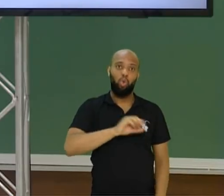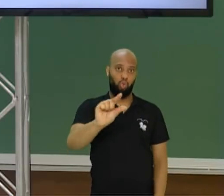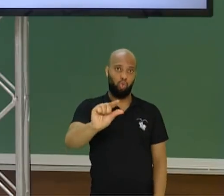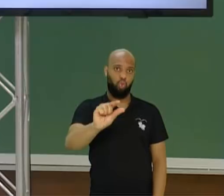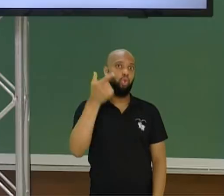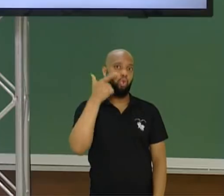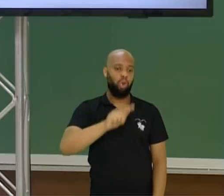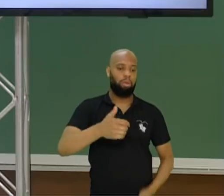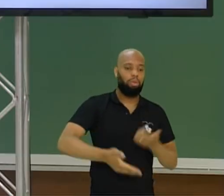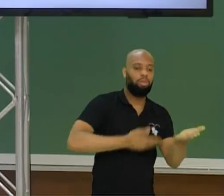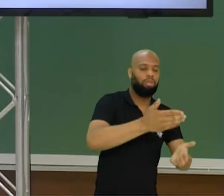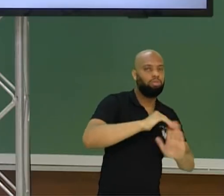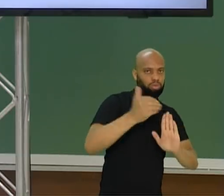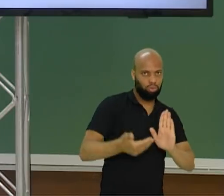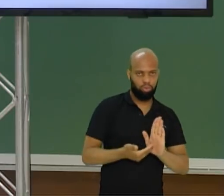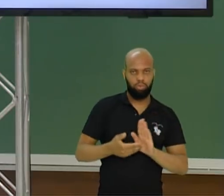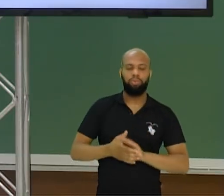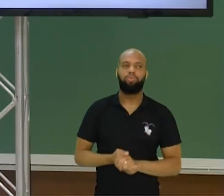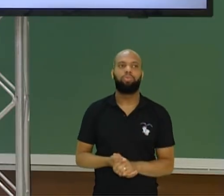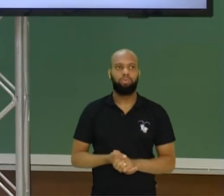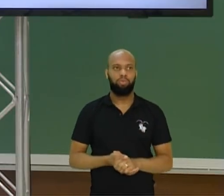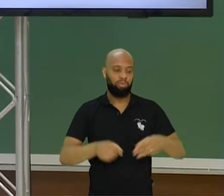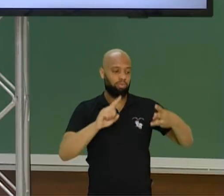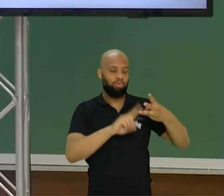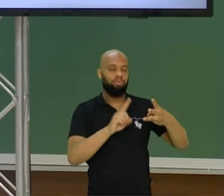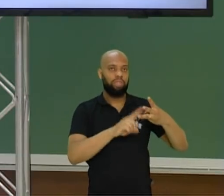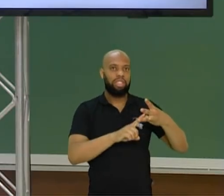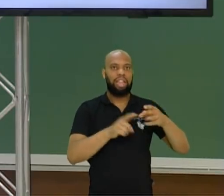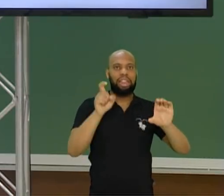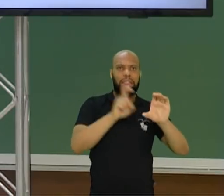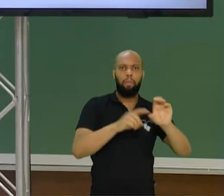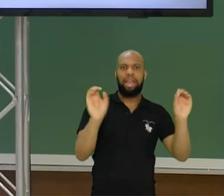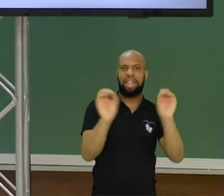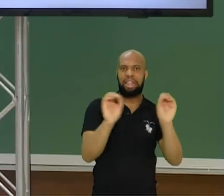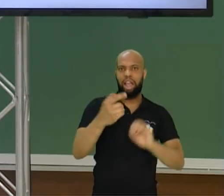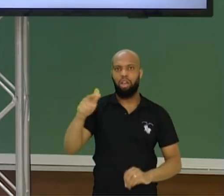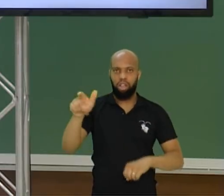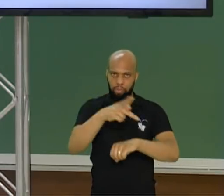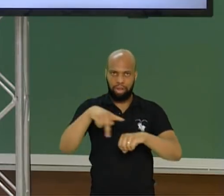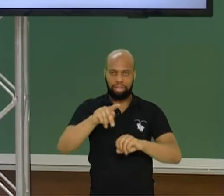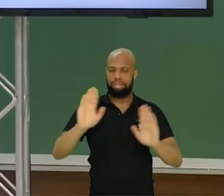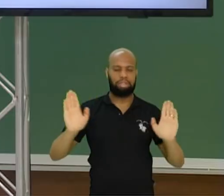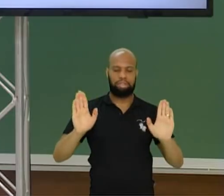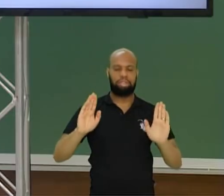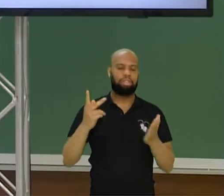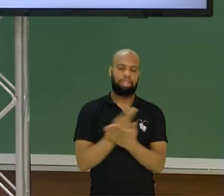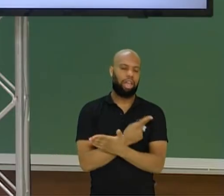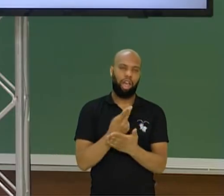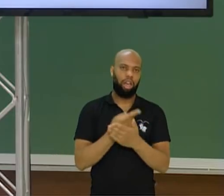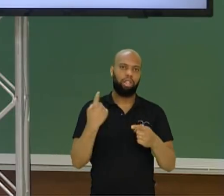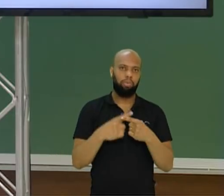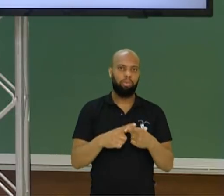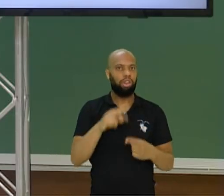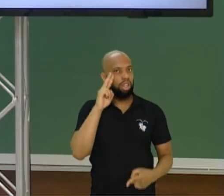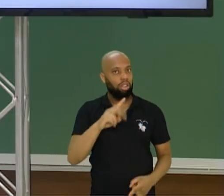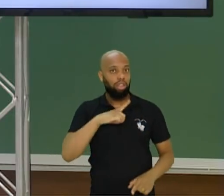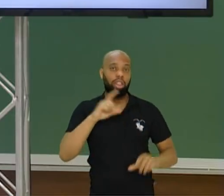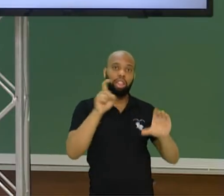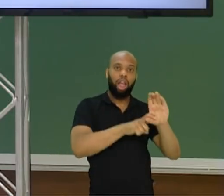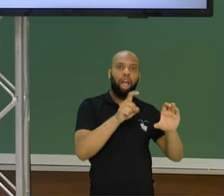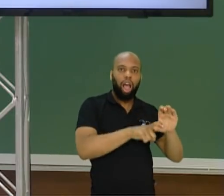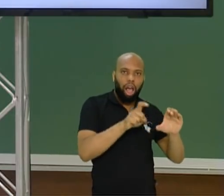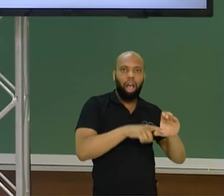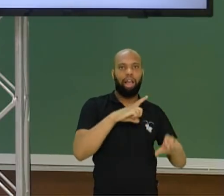de toda a produção. A economia mexicana não depende de outro país? É totalmente falsa, né? A gente viu ali que depende,